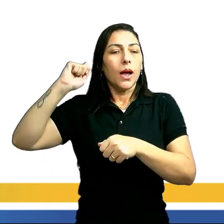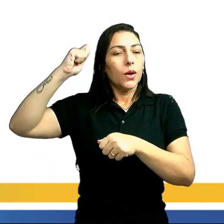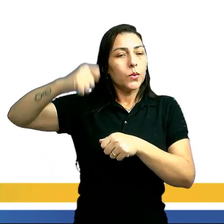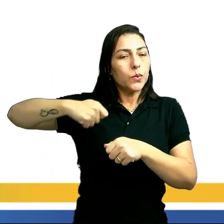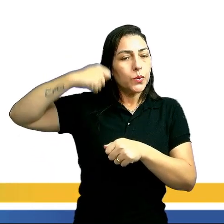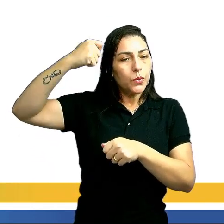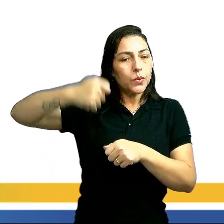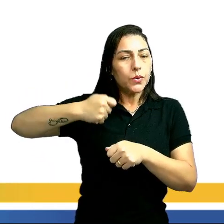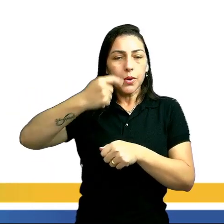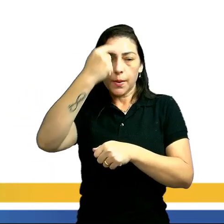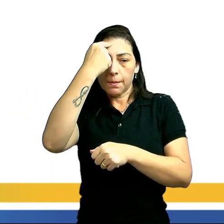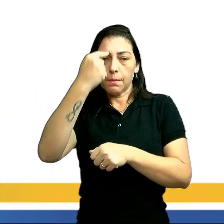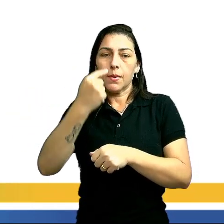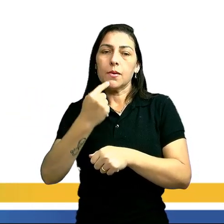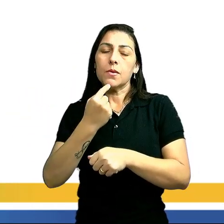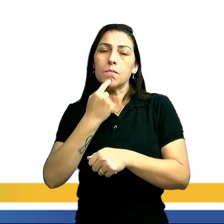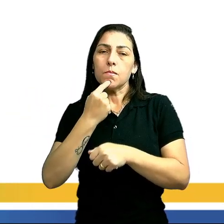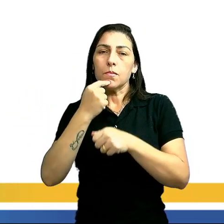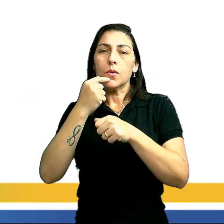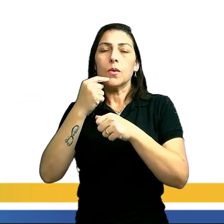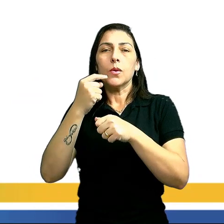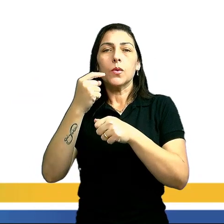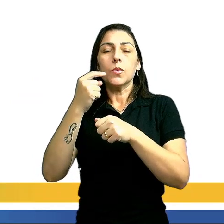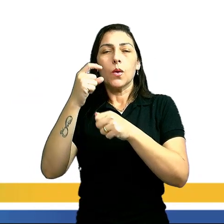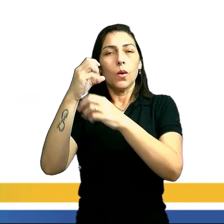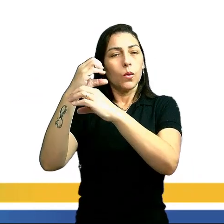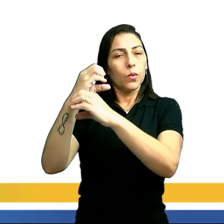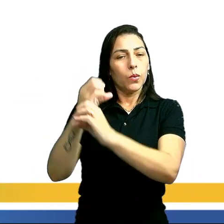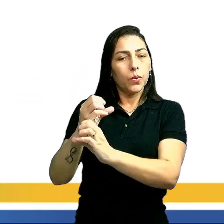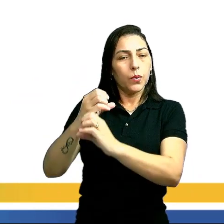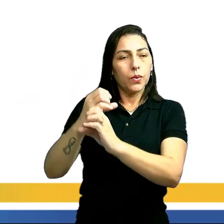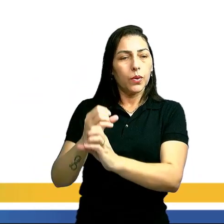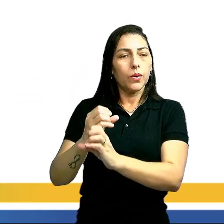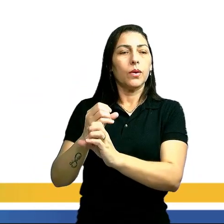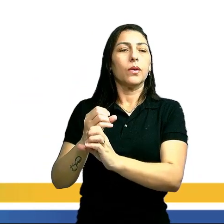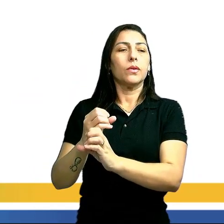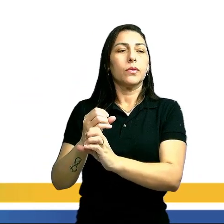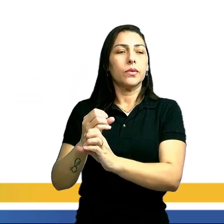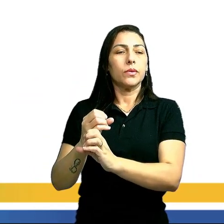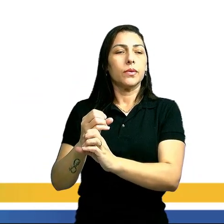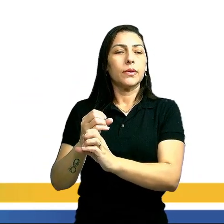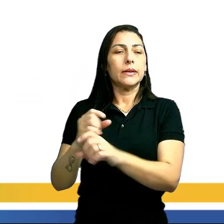captação artística de imagens com meios ópticos,